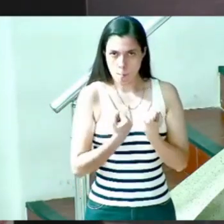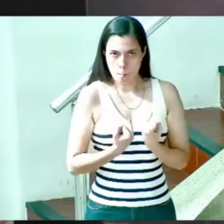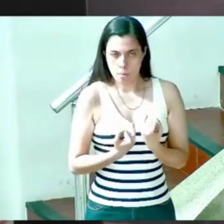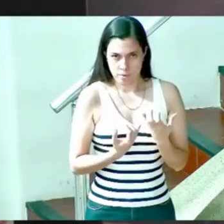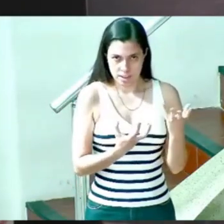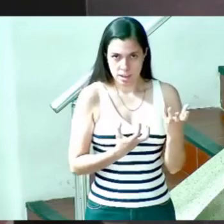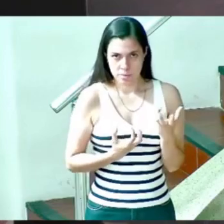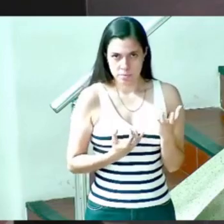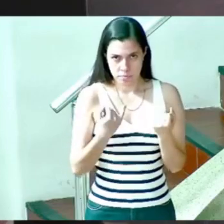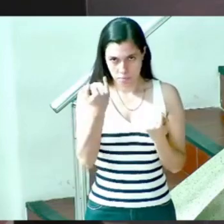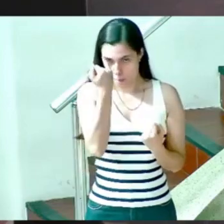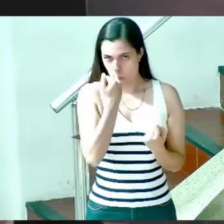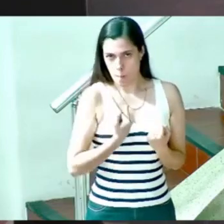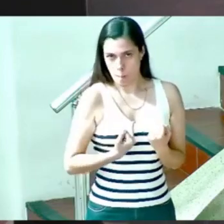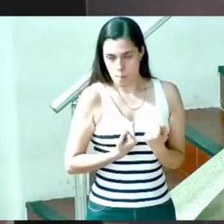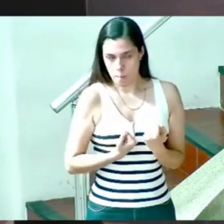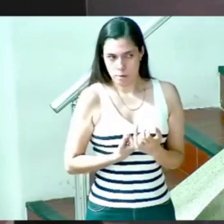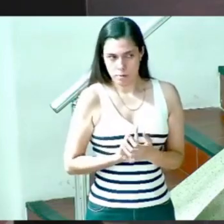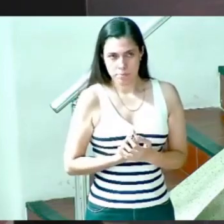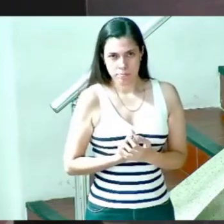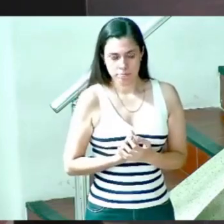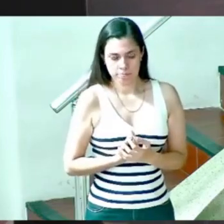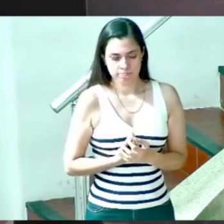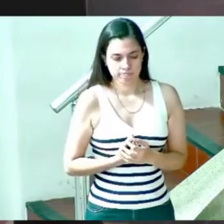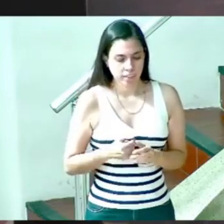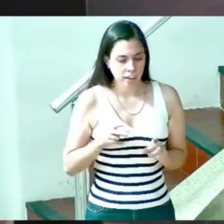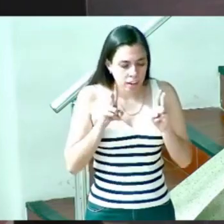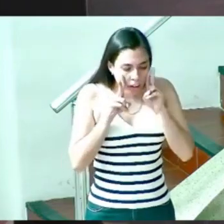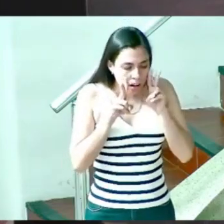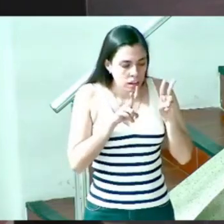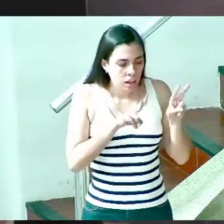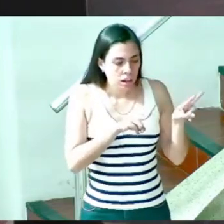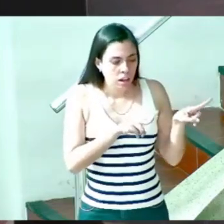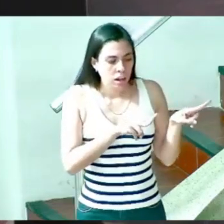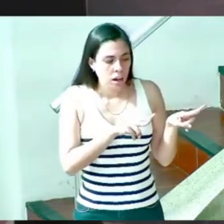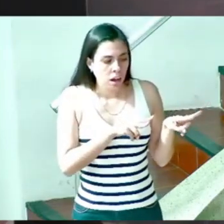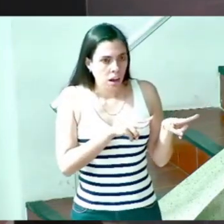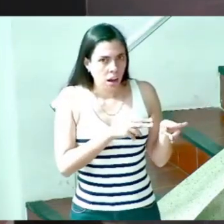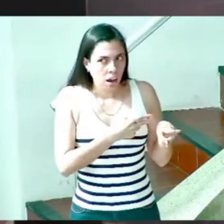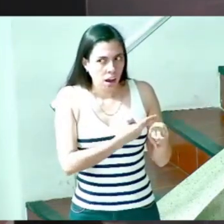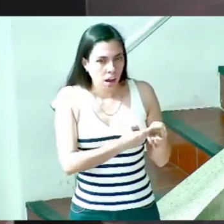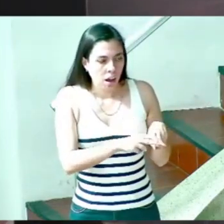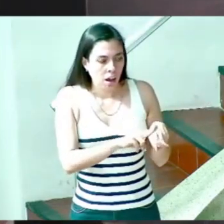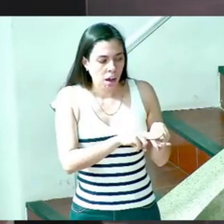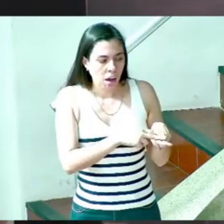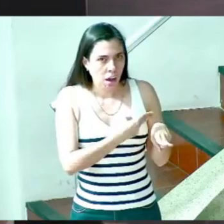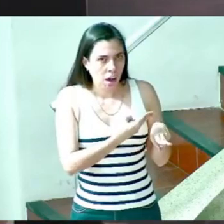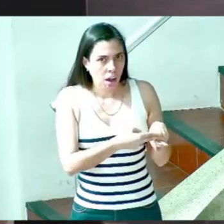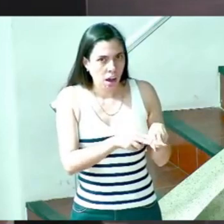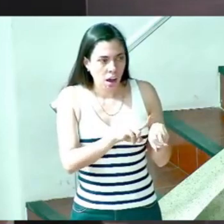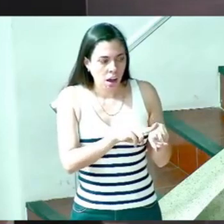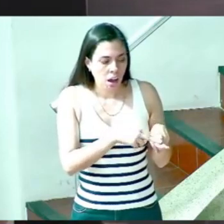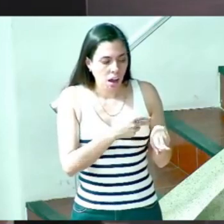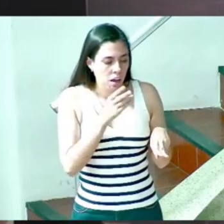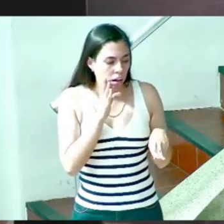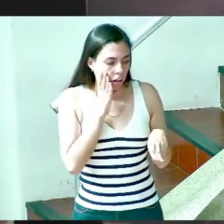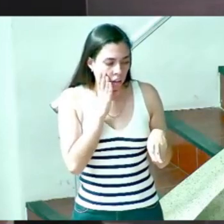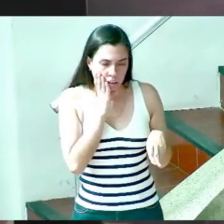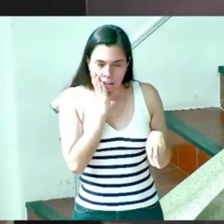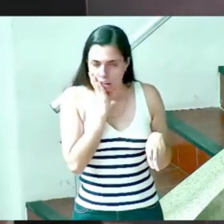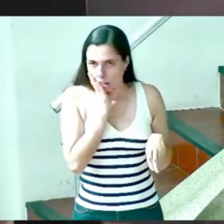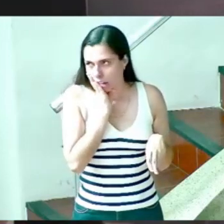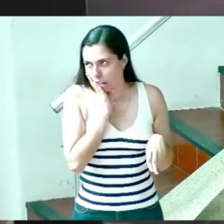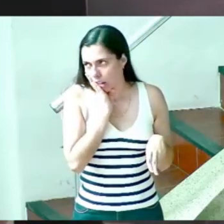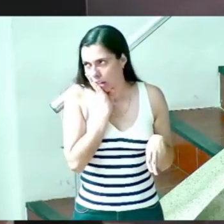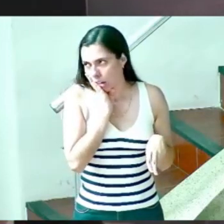alguns minutos para não comer aquela torta de chocolate como sobremesa, porque eu tenho